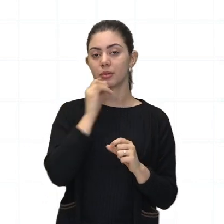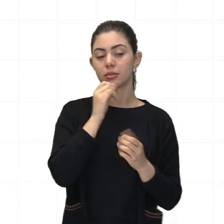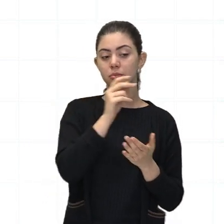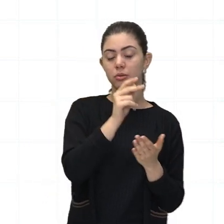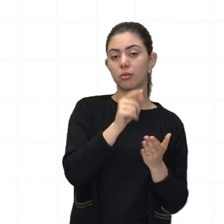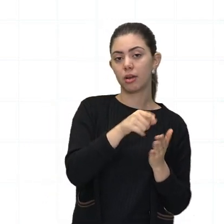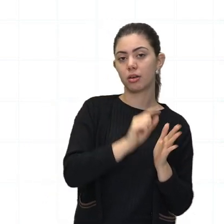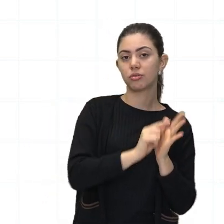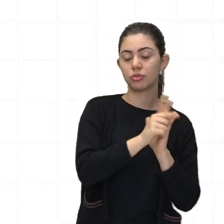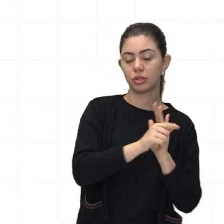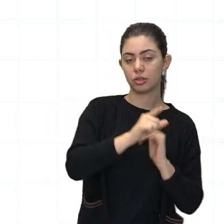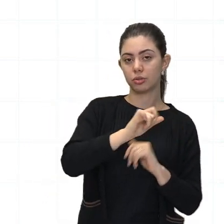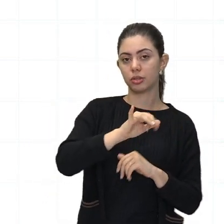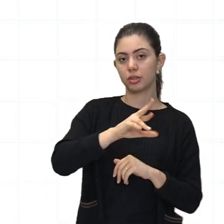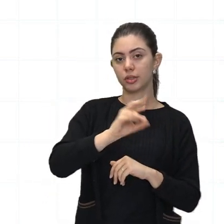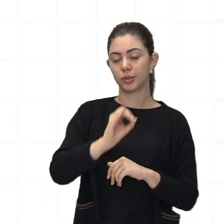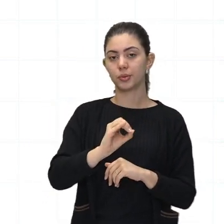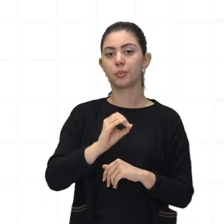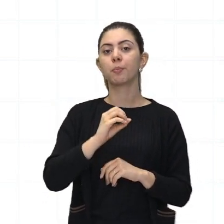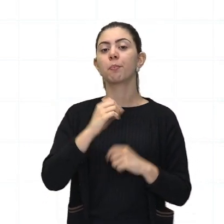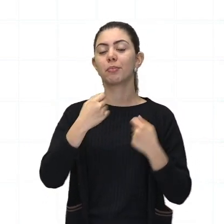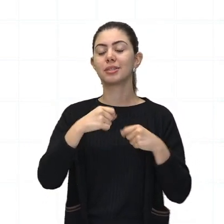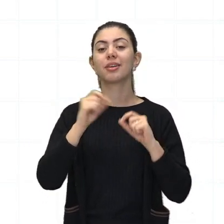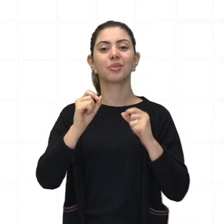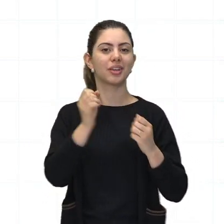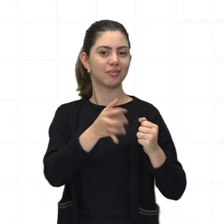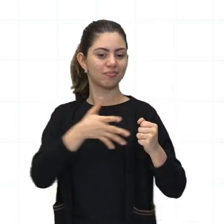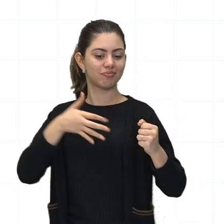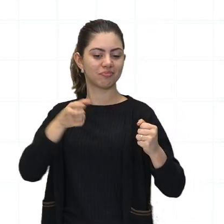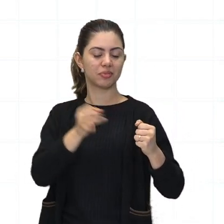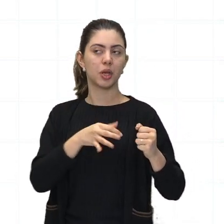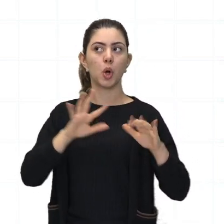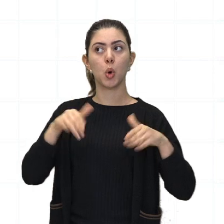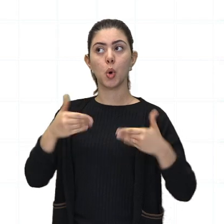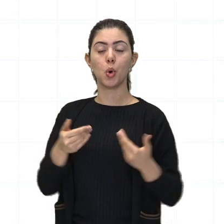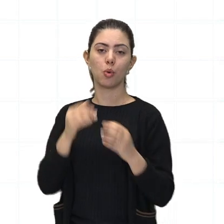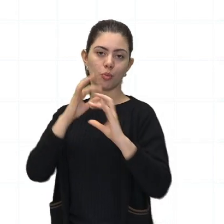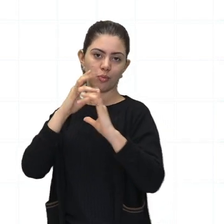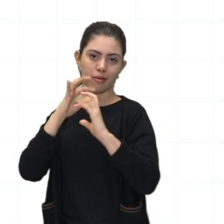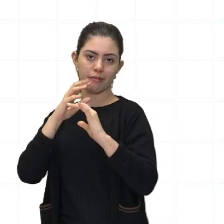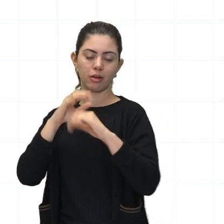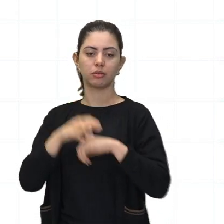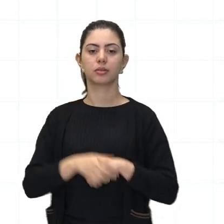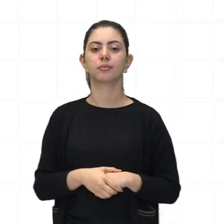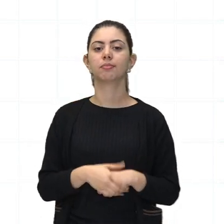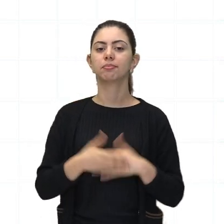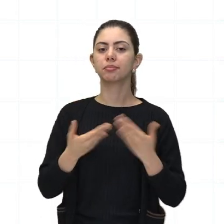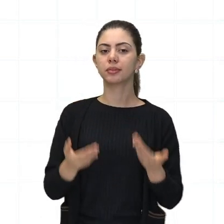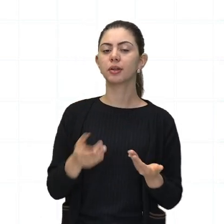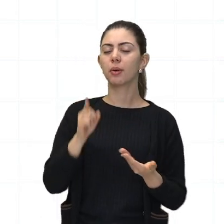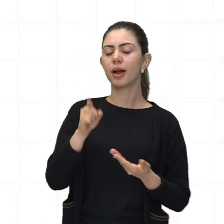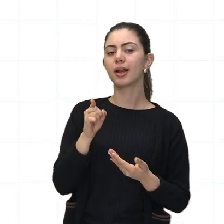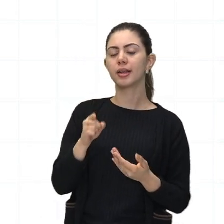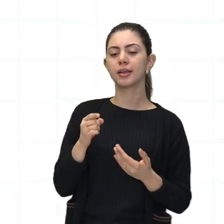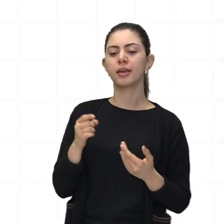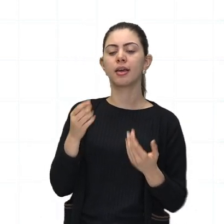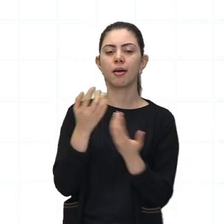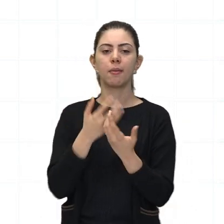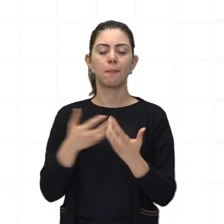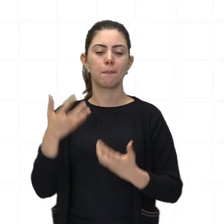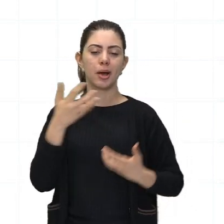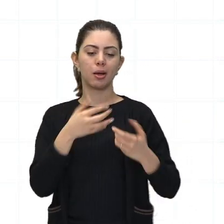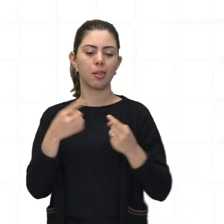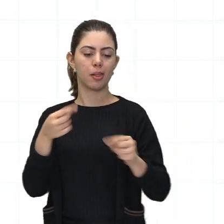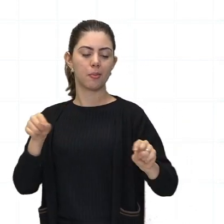tinha alguns poemas que eram acompanhados por uma lira ou por uma flauta, por exemplo. Então, o ritmo ele ajuda a dar esse elemento musical.